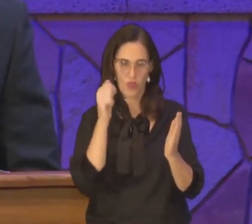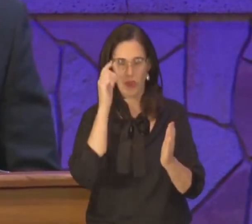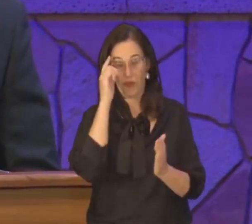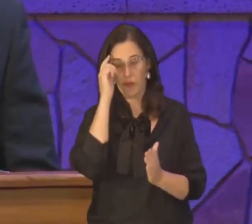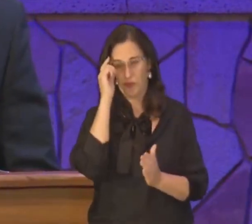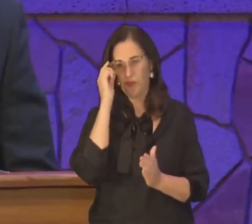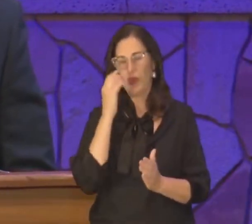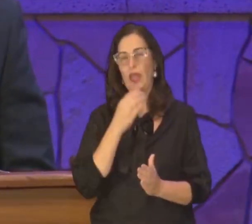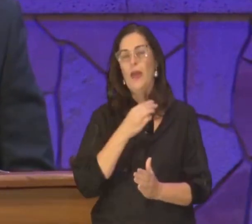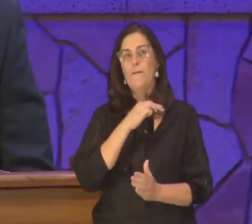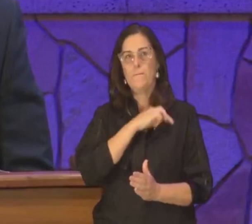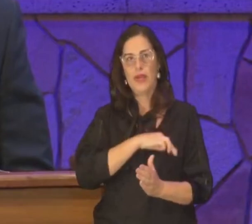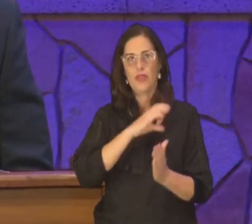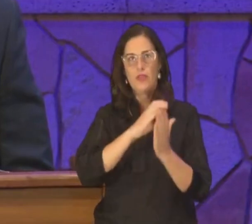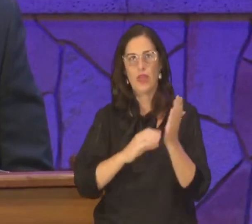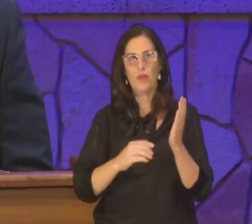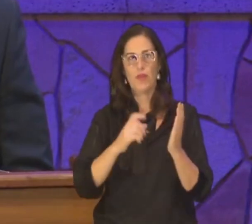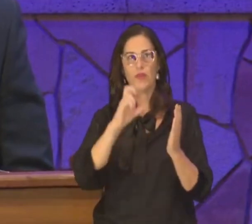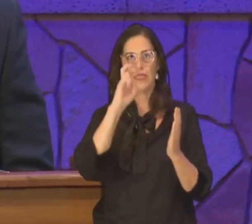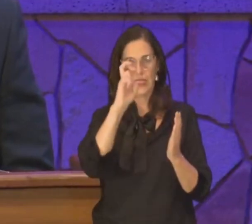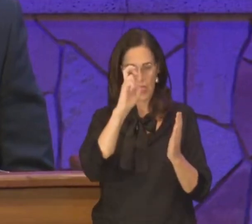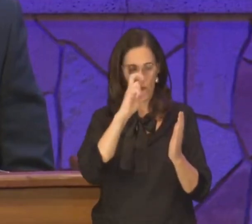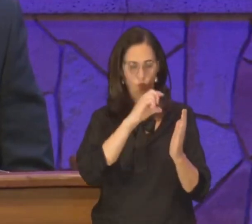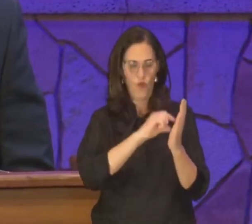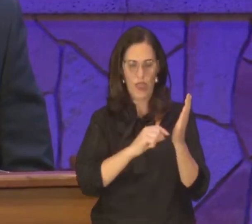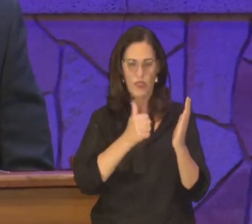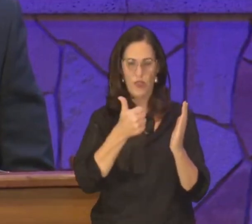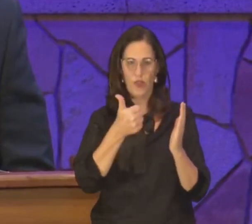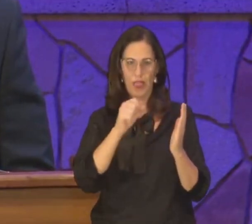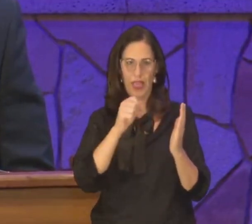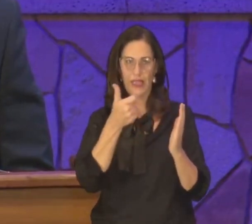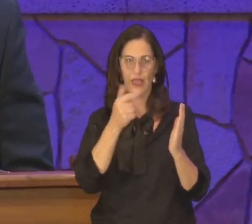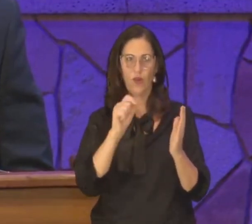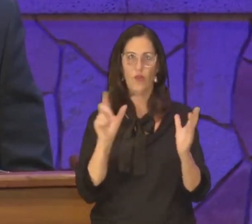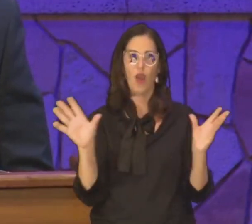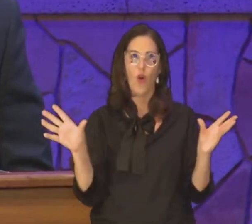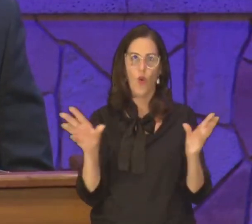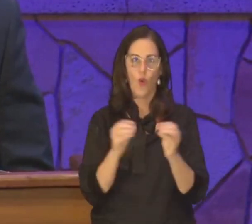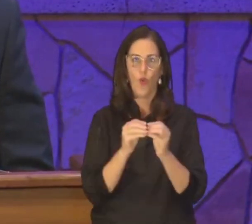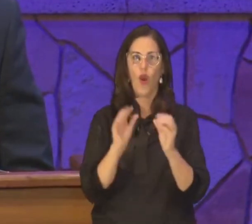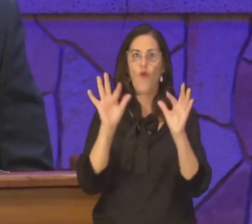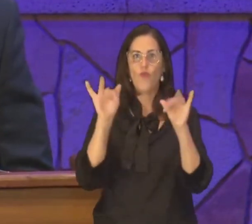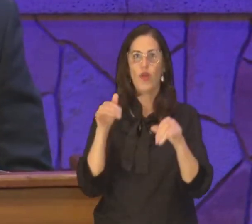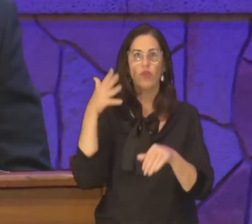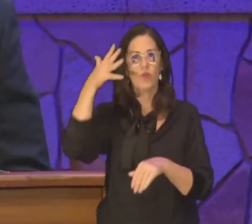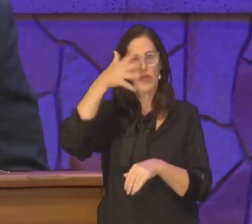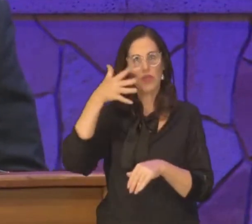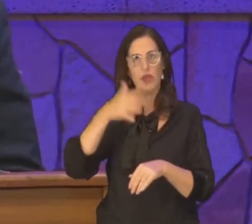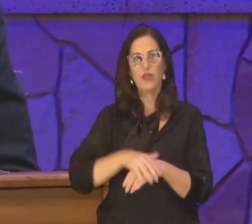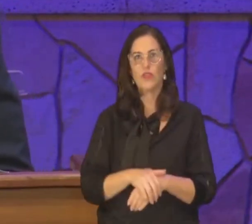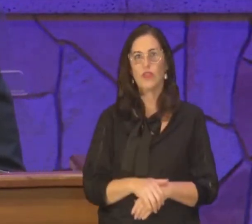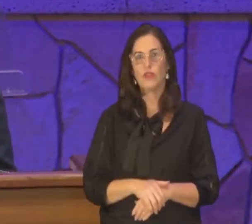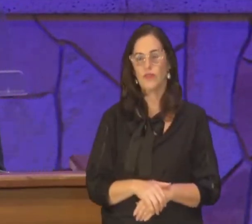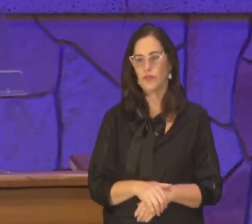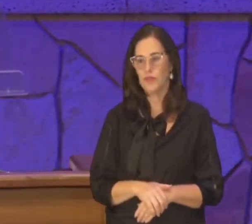Mateus capítulo 5, versos 10 e 11. E aí eu chego à conclusão, ao final desta mensagem.